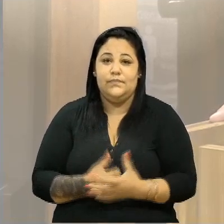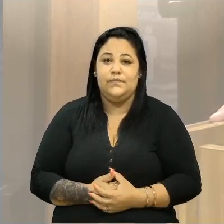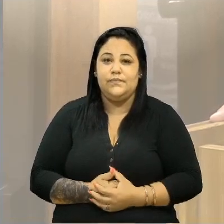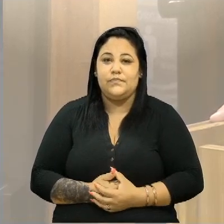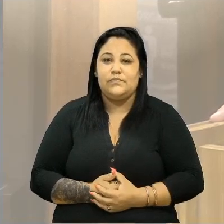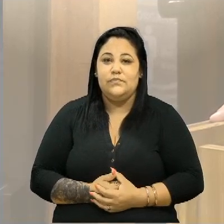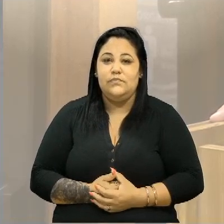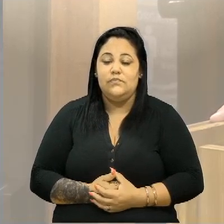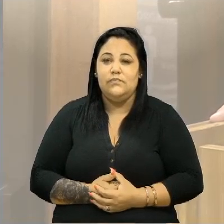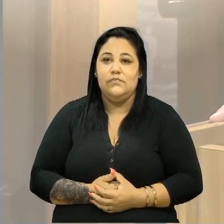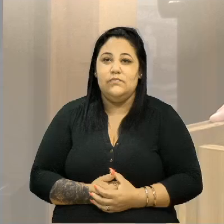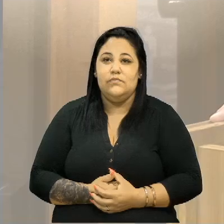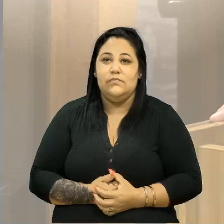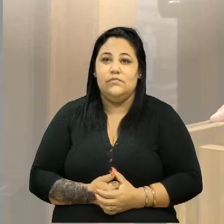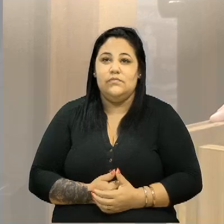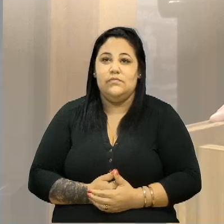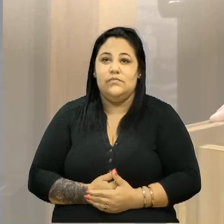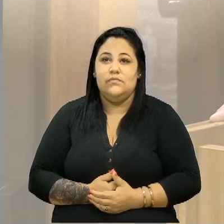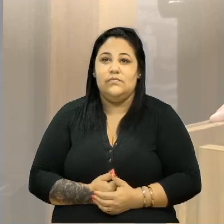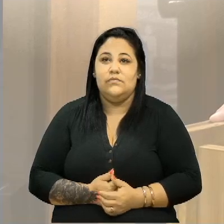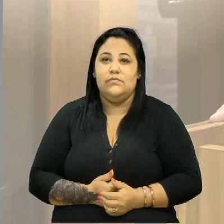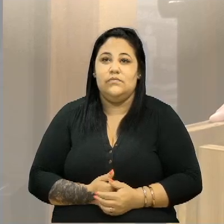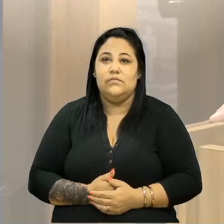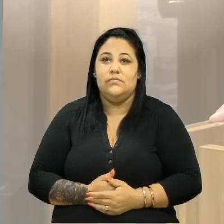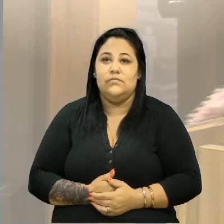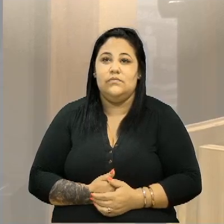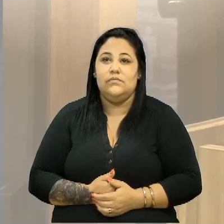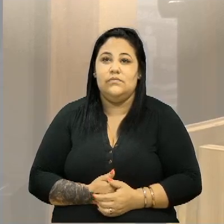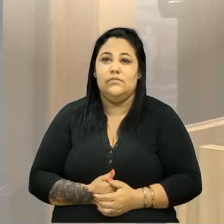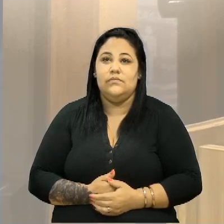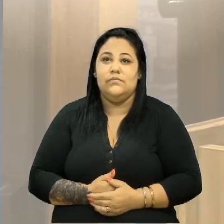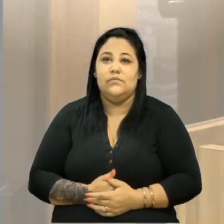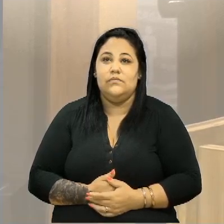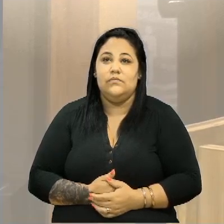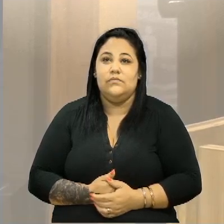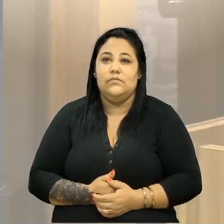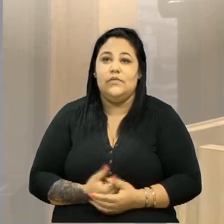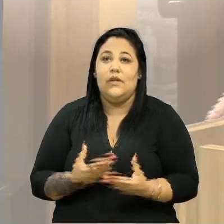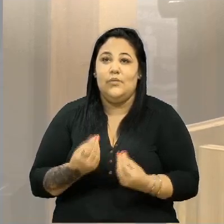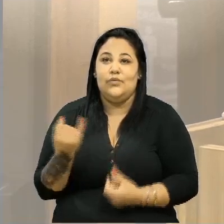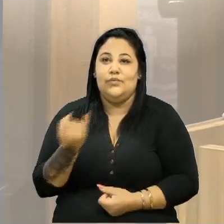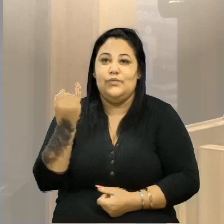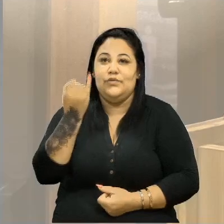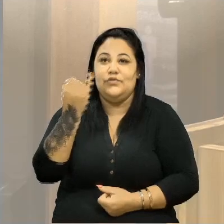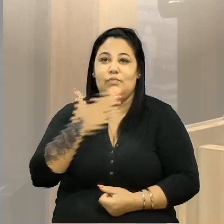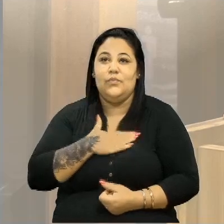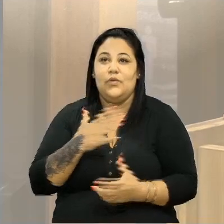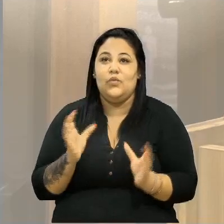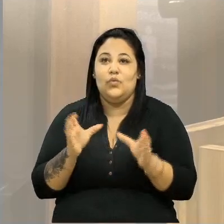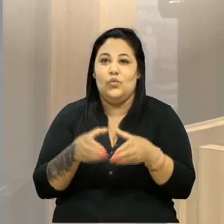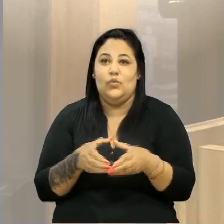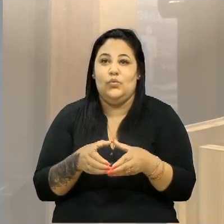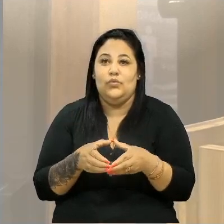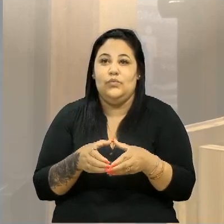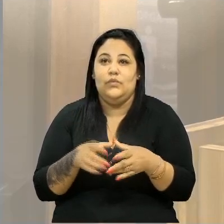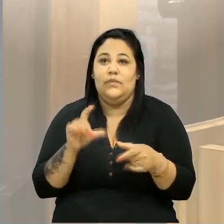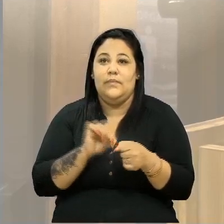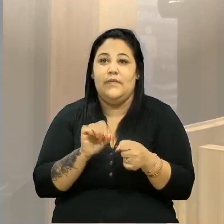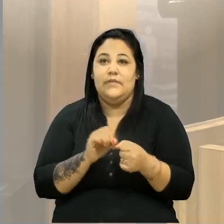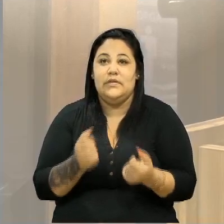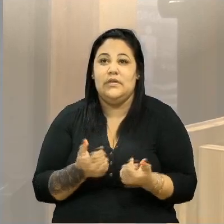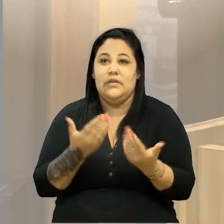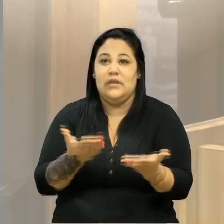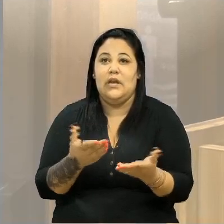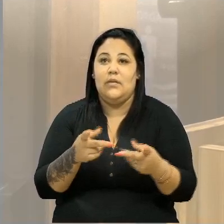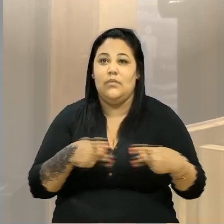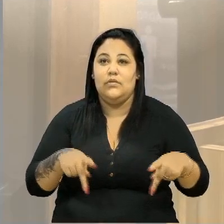muito importante essa minha equipe, que era muito alinhada, para que fossem feitas entregas à população